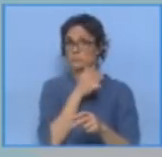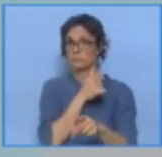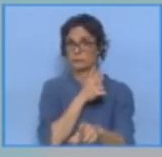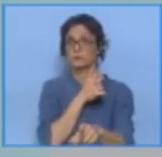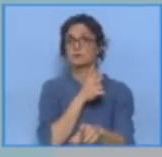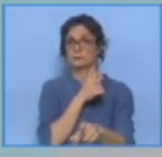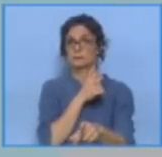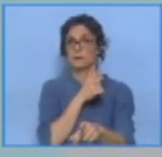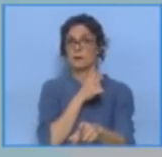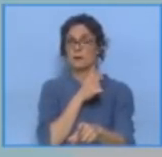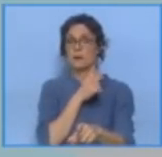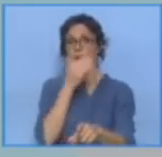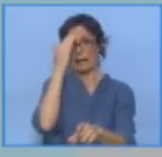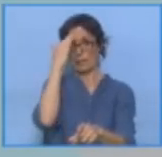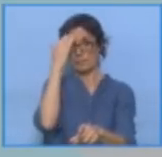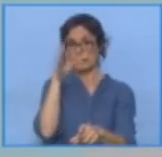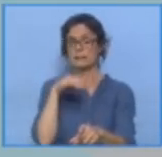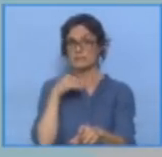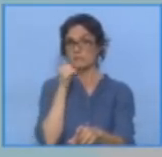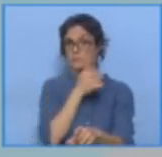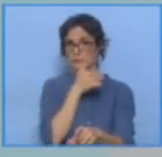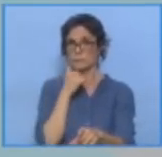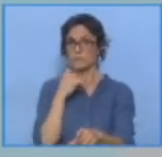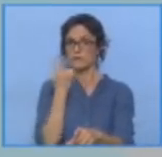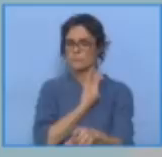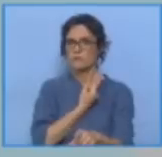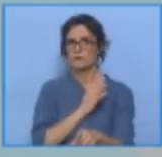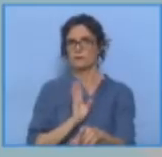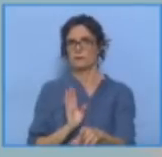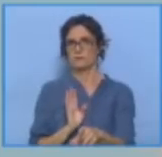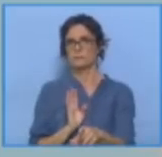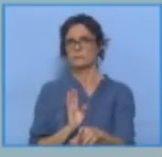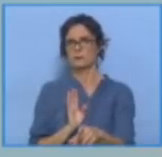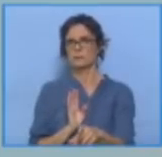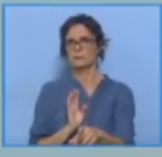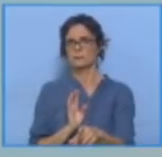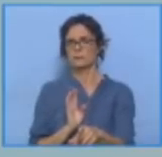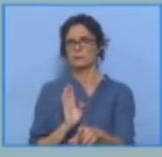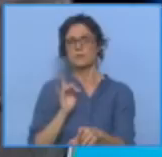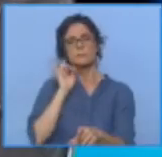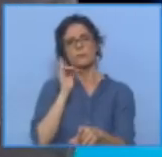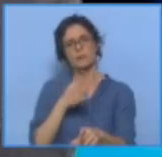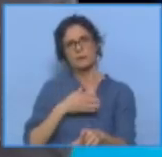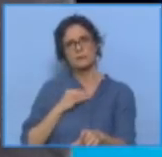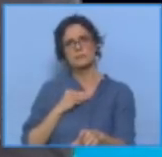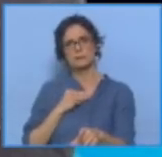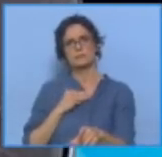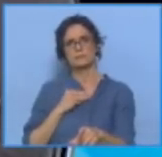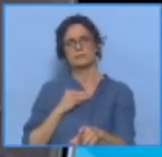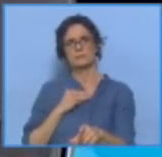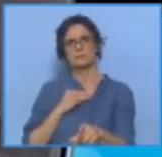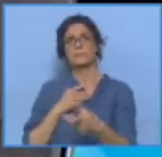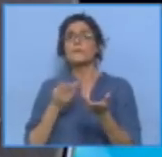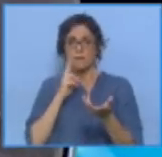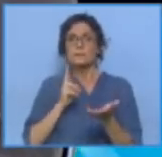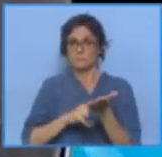viver o sofrimento, configurando-o também com o significado que Jesus lhe dá. Exato, e nós constatamos isso ao longo da história. Hoje e